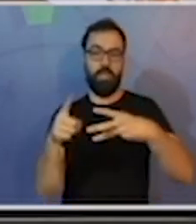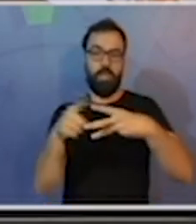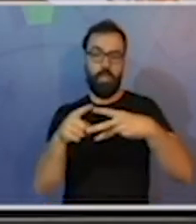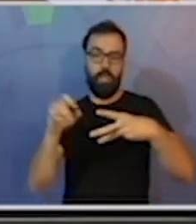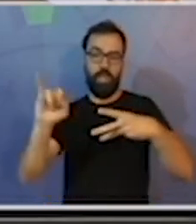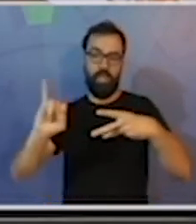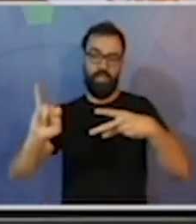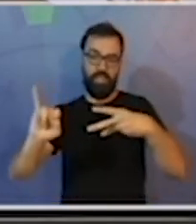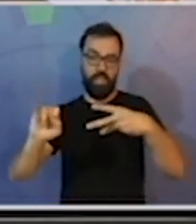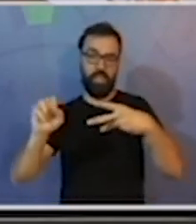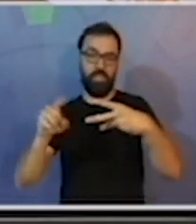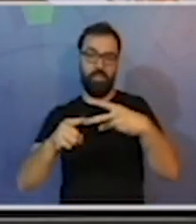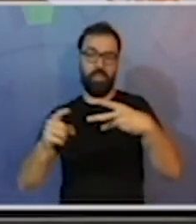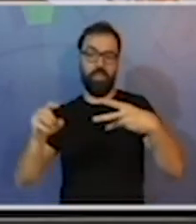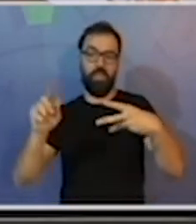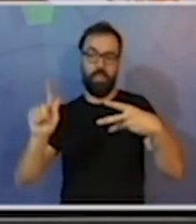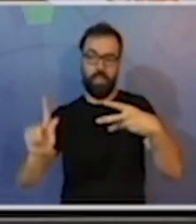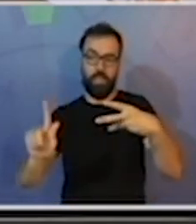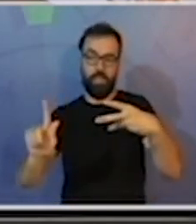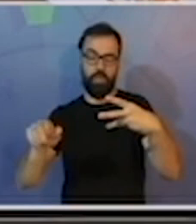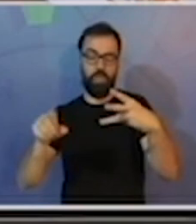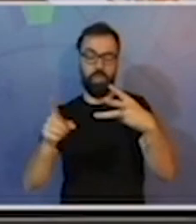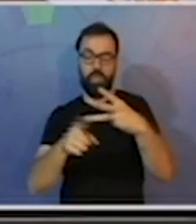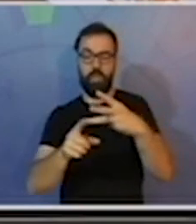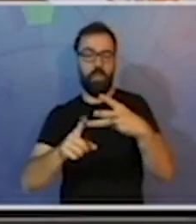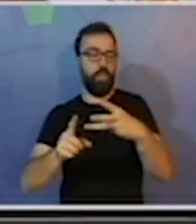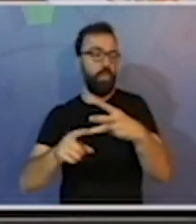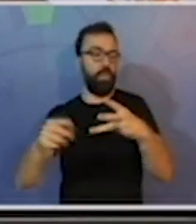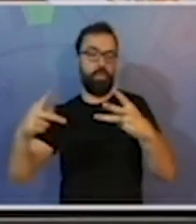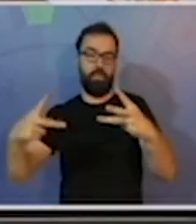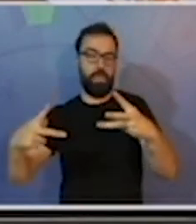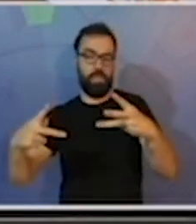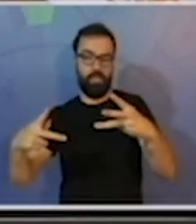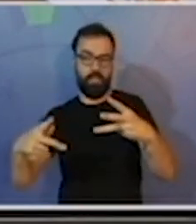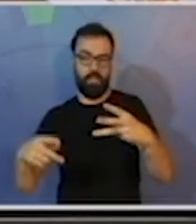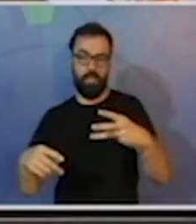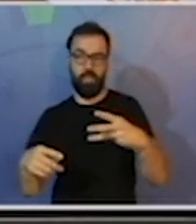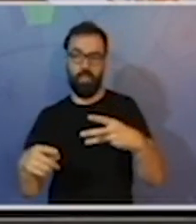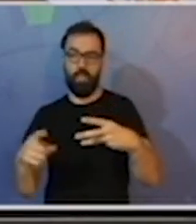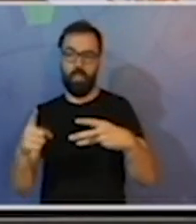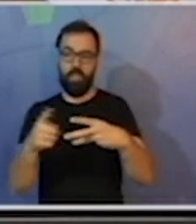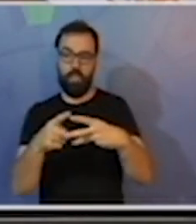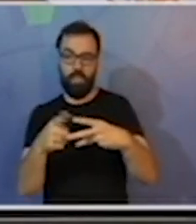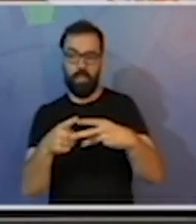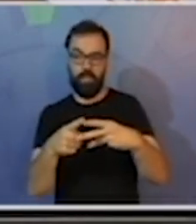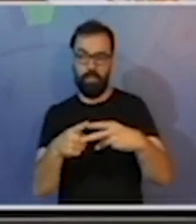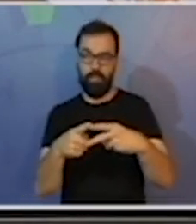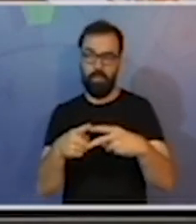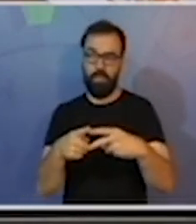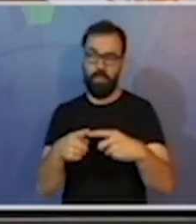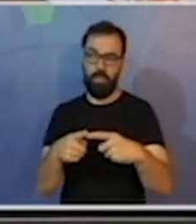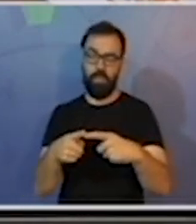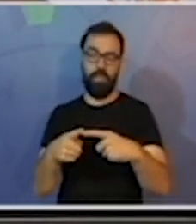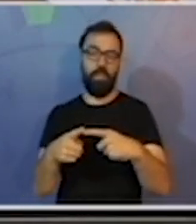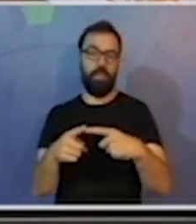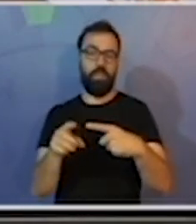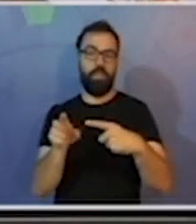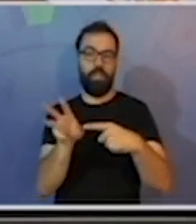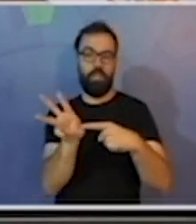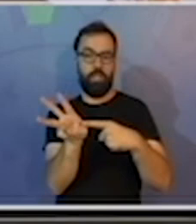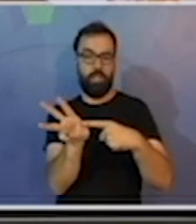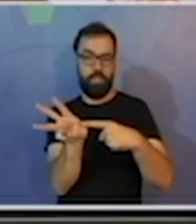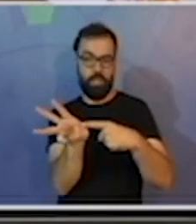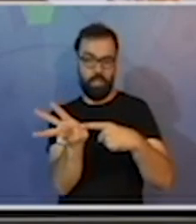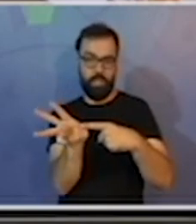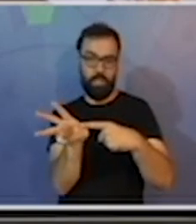são terminações na diferente no infinitivo nós temos o pessoal não se refere a nenhuma pessoa